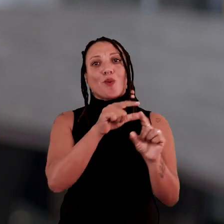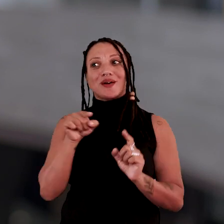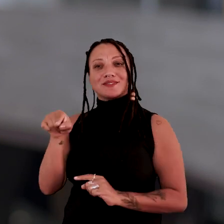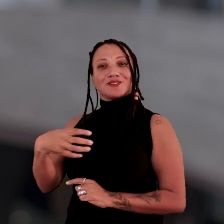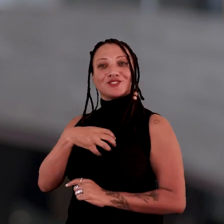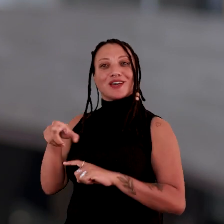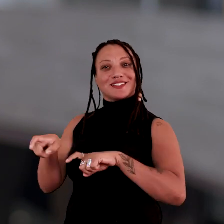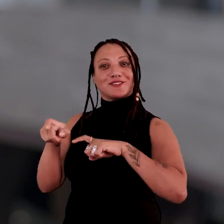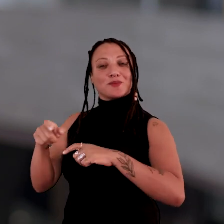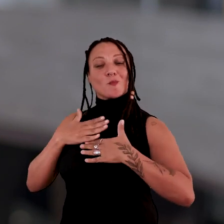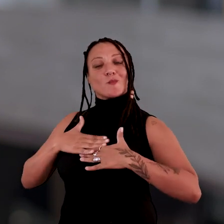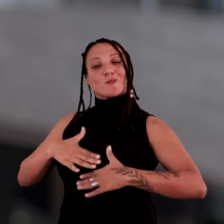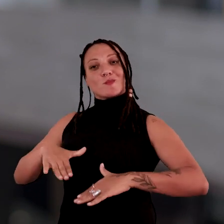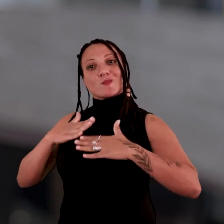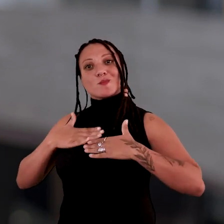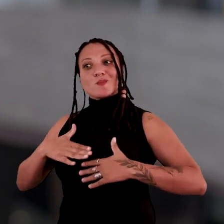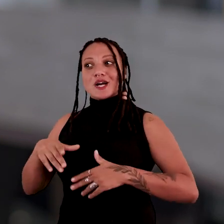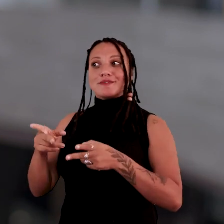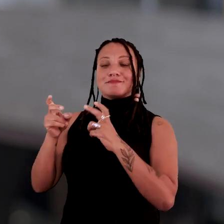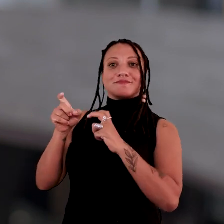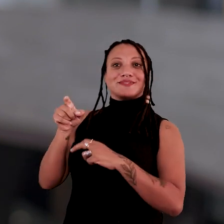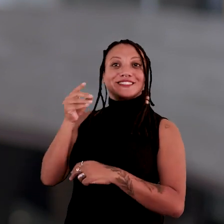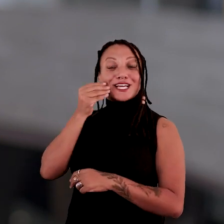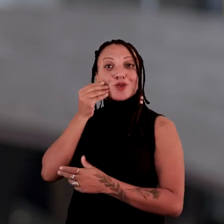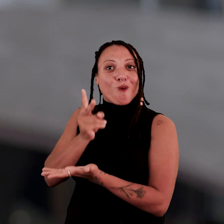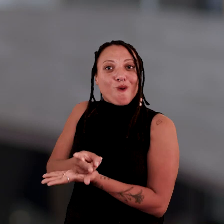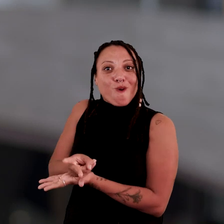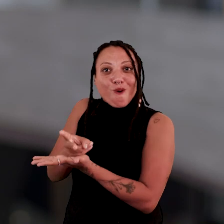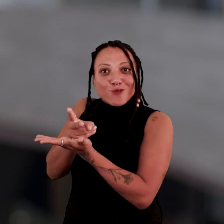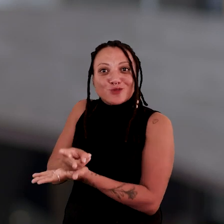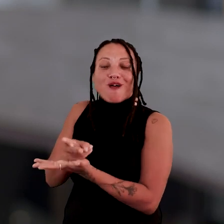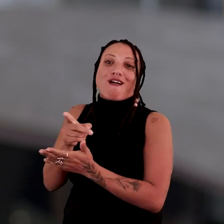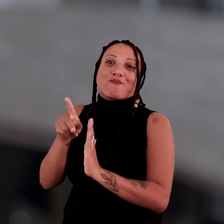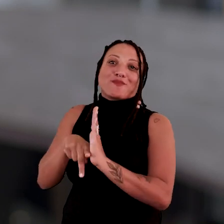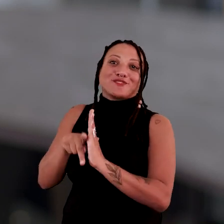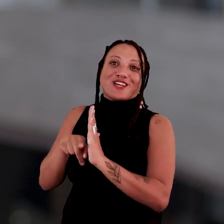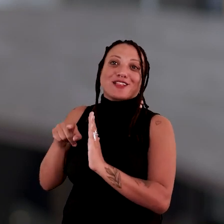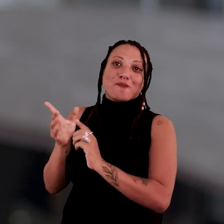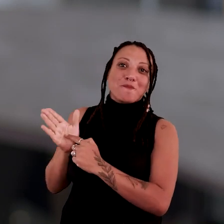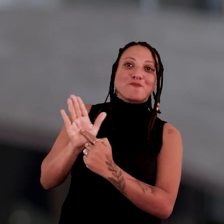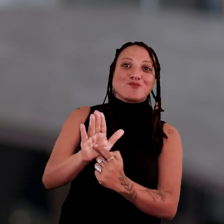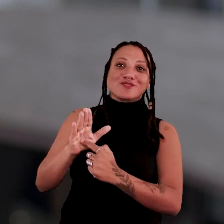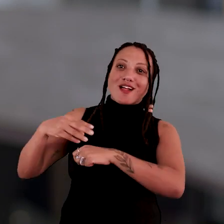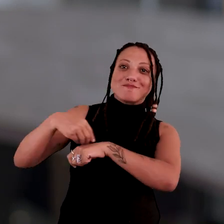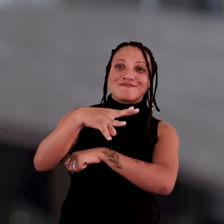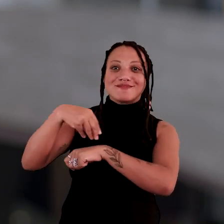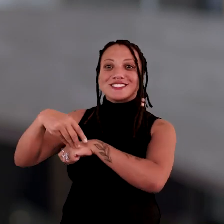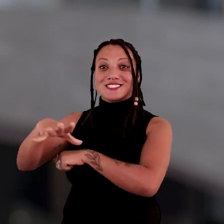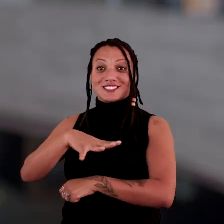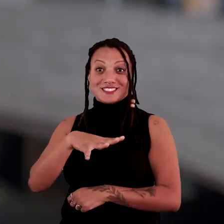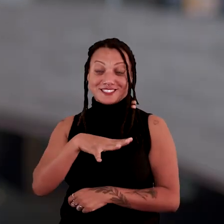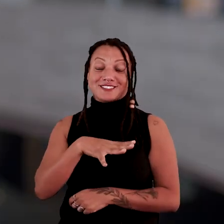essa mensagem para a cidade. Ele, para quem vê da rua, para o transeunte, é uma casa que tem aqueles padrões volumétricos